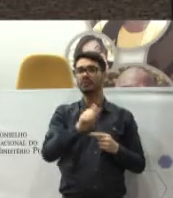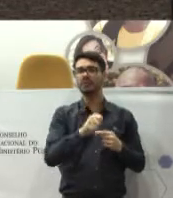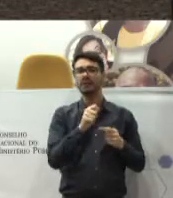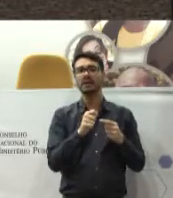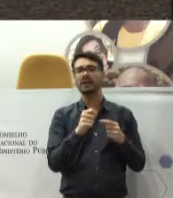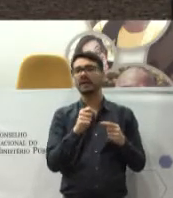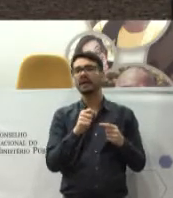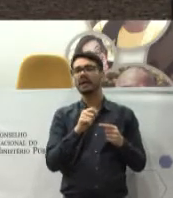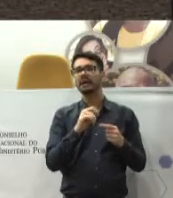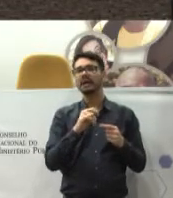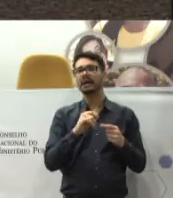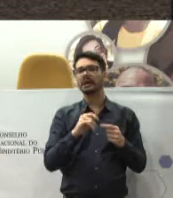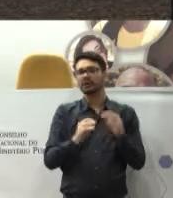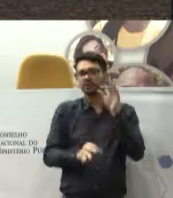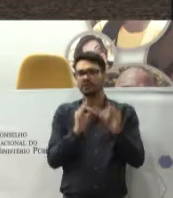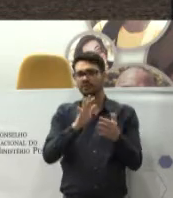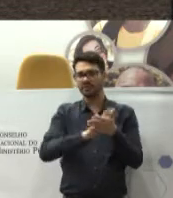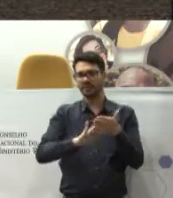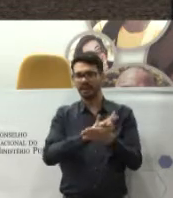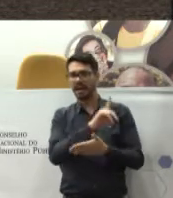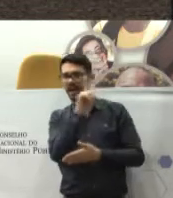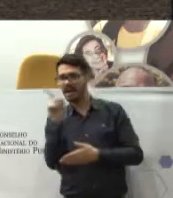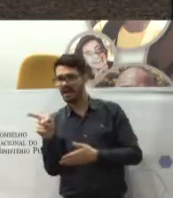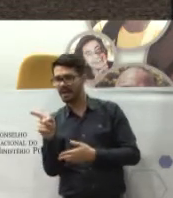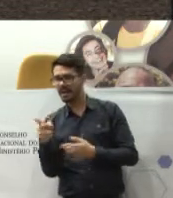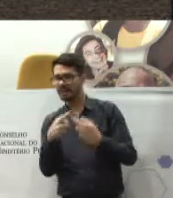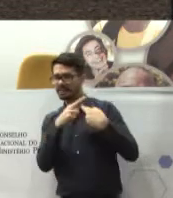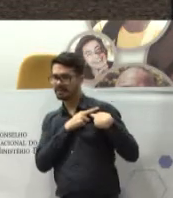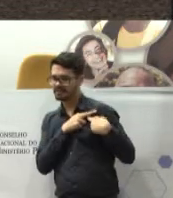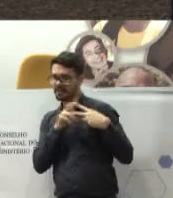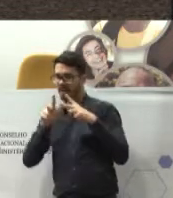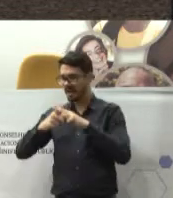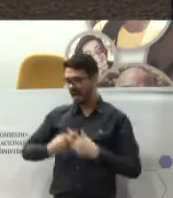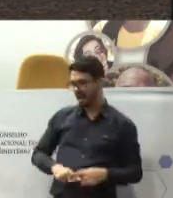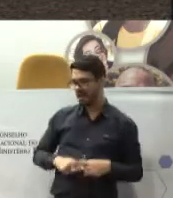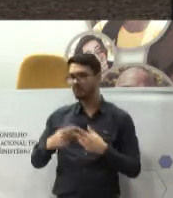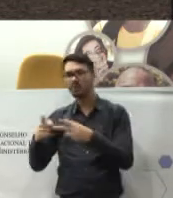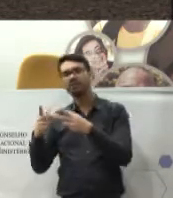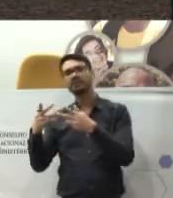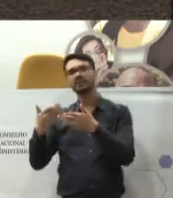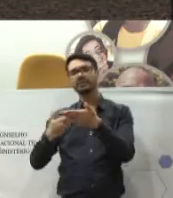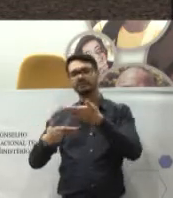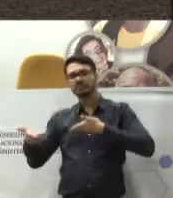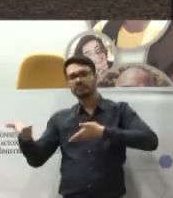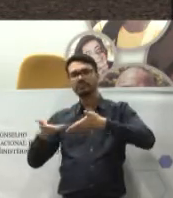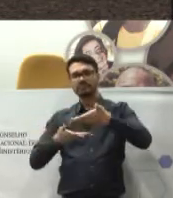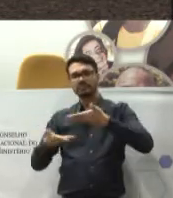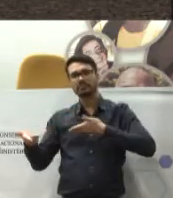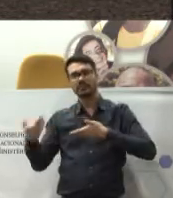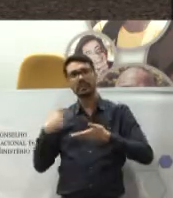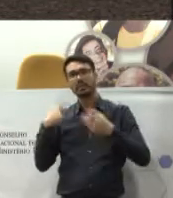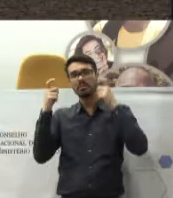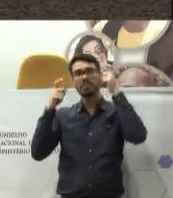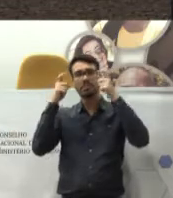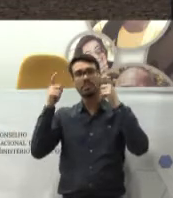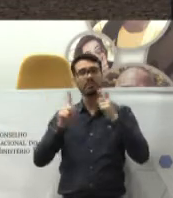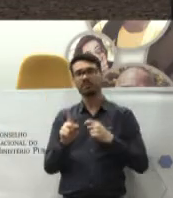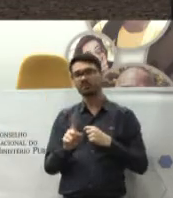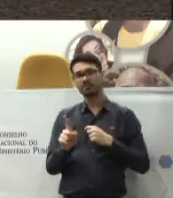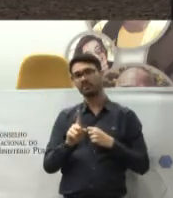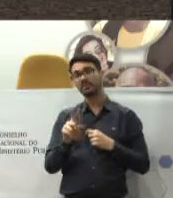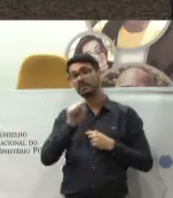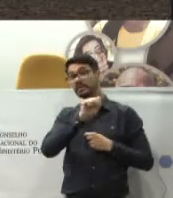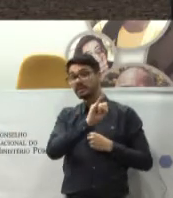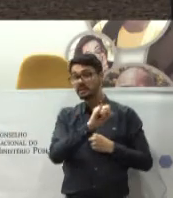injustiça. Se você acertou, eles erraram. Se errou, eles consertaram seu erro, né? Então, tranquilidade. Então, não me preocupa. Mas, se todo, cada um